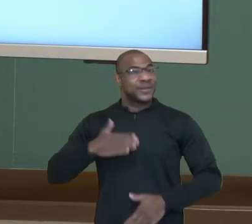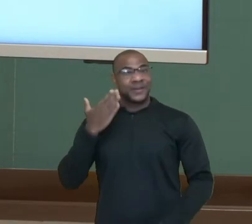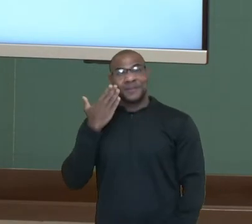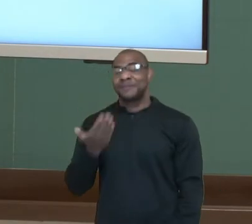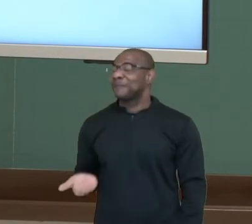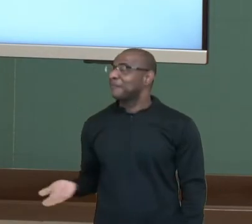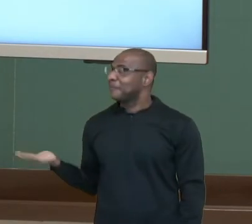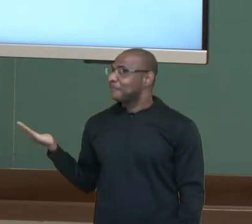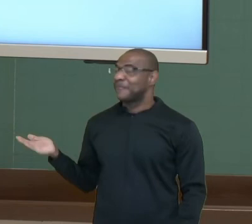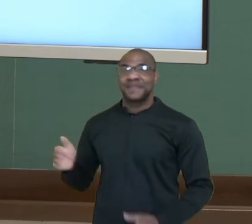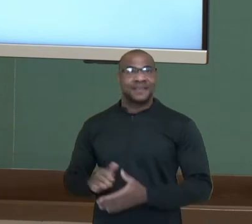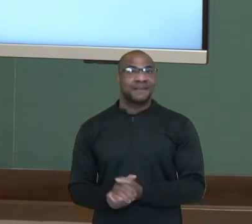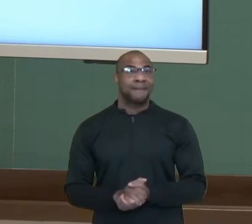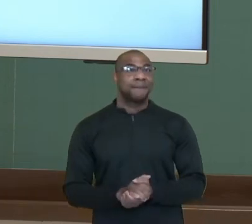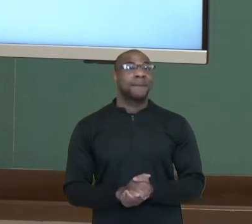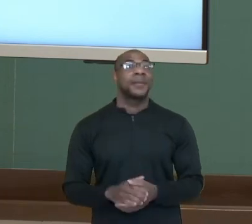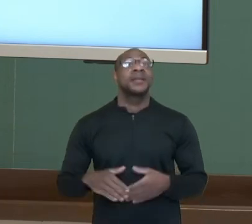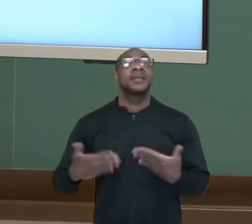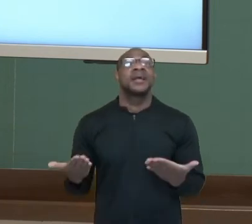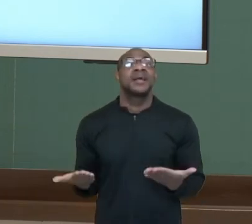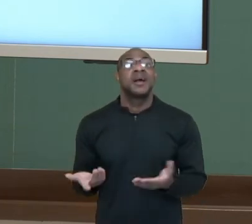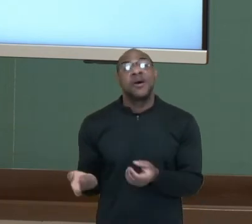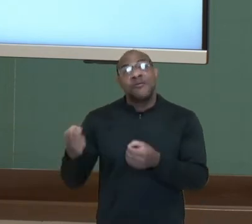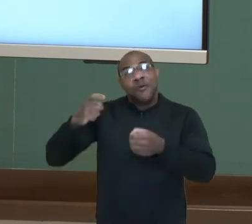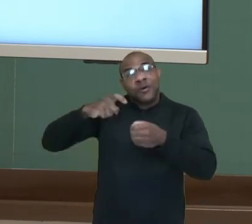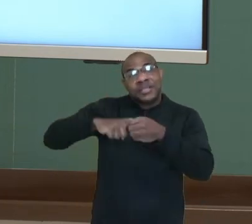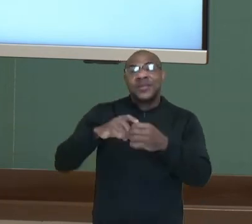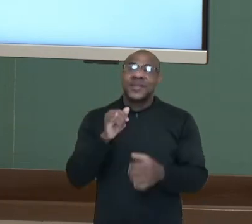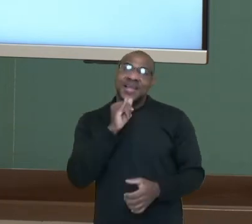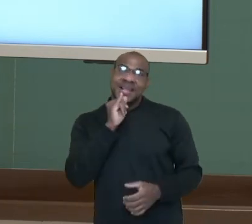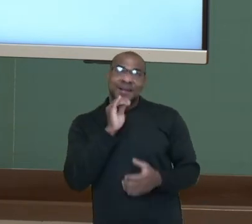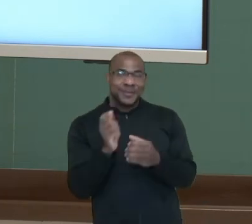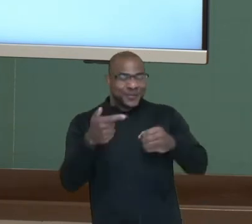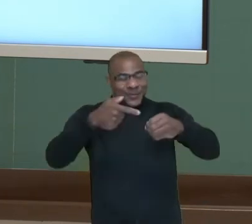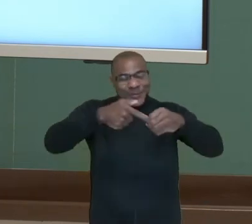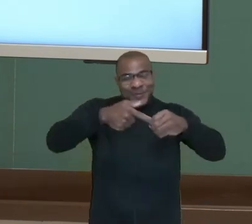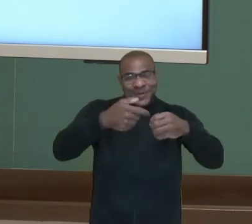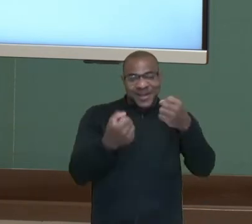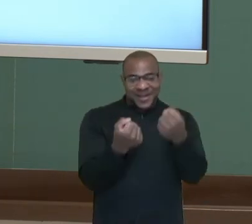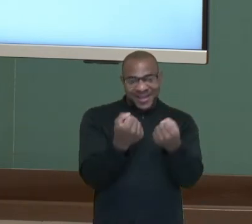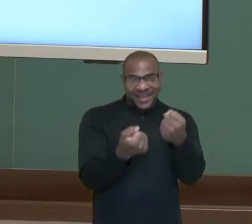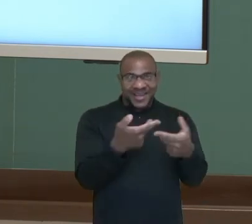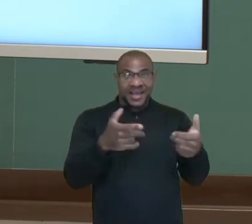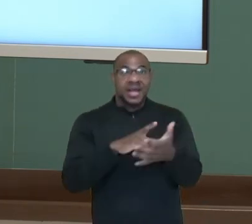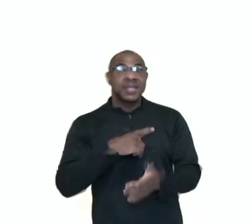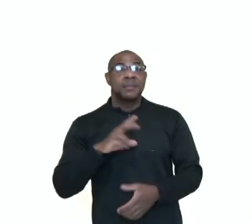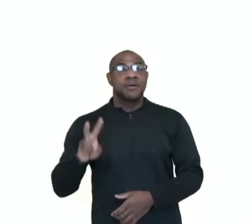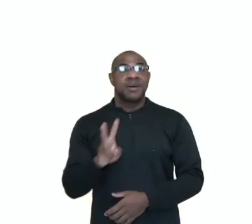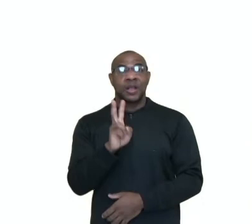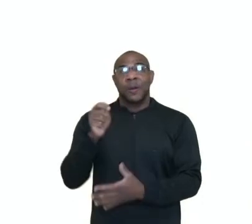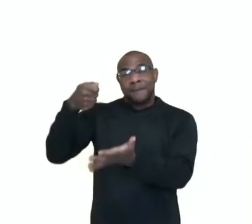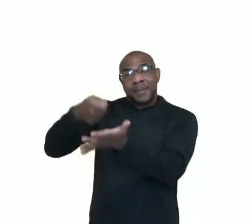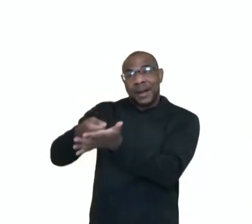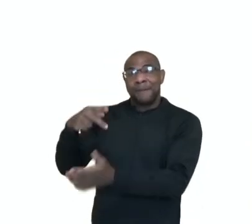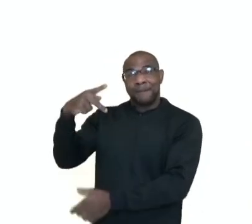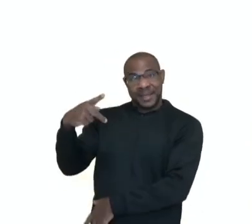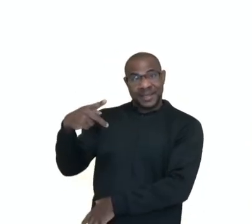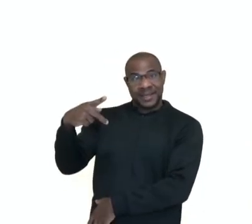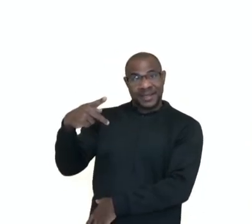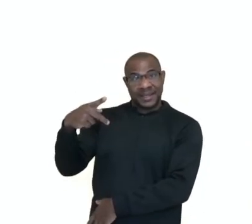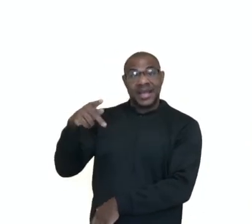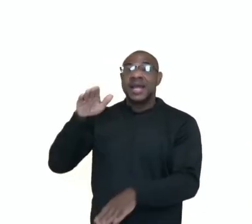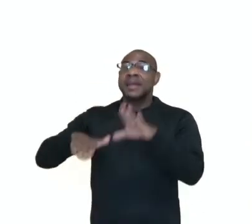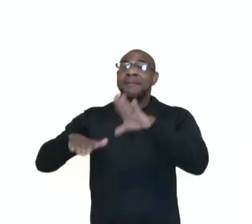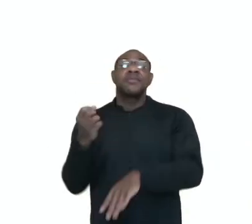certo? Então, voltando ao exemplo do abastecimento de um automóvel, temos que o valor a ser pago, P, depende